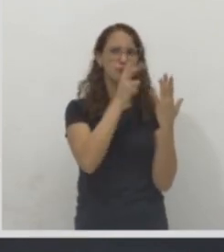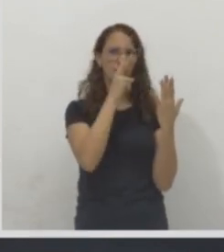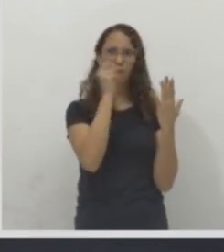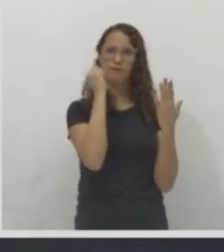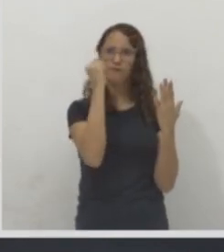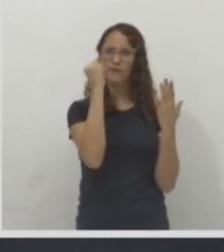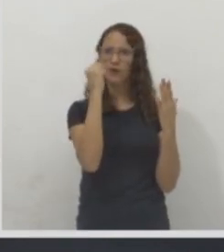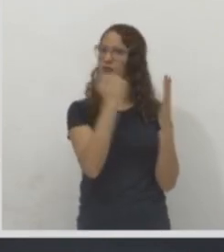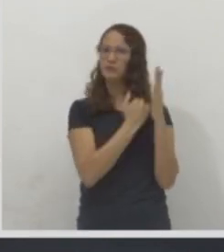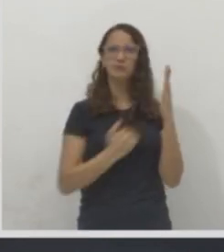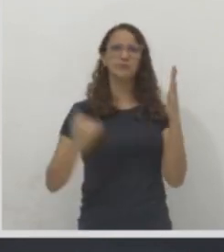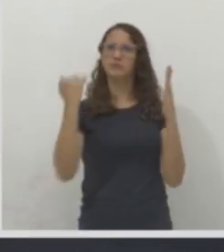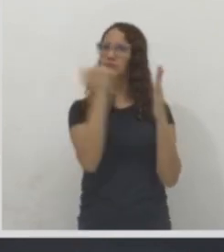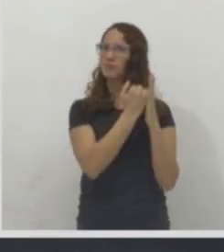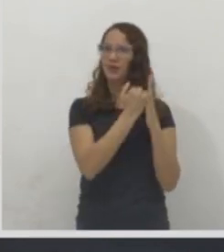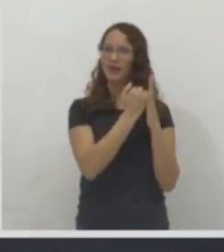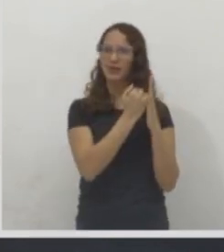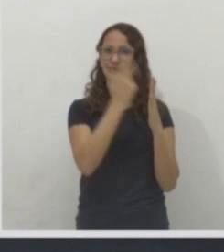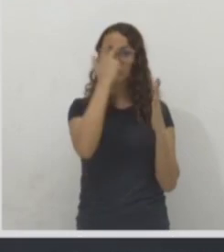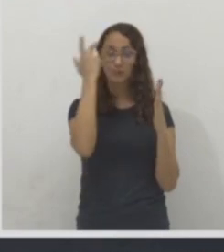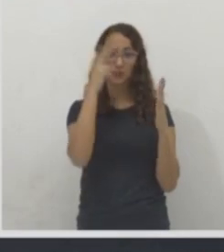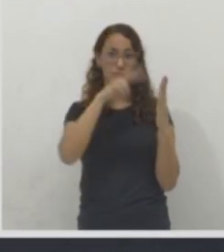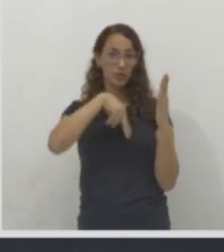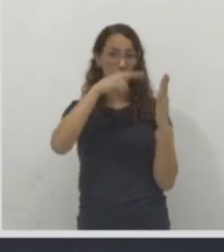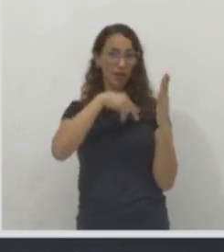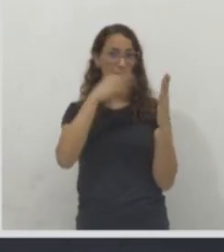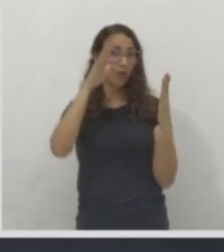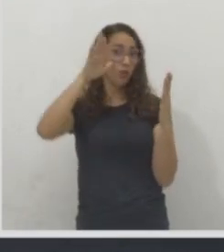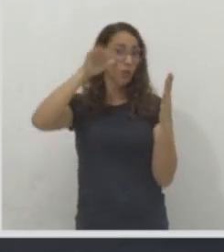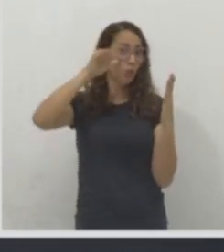esse leitor. Então, o que é que nós temos